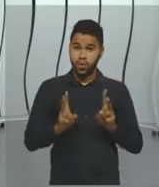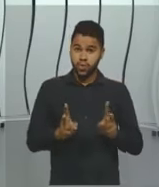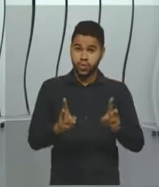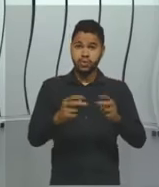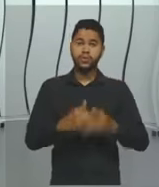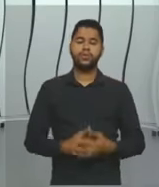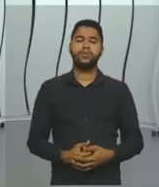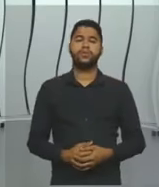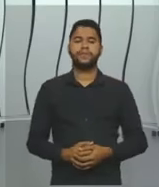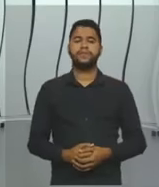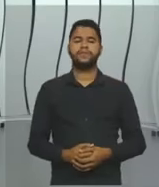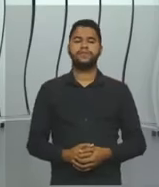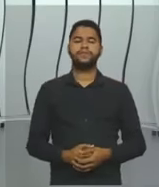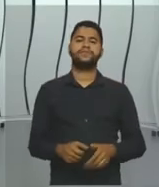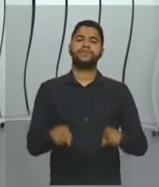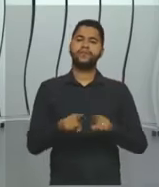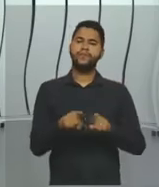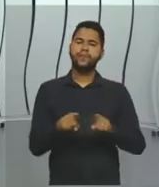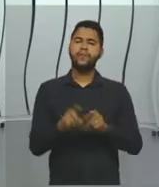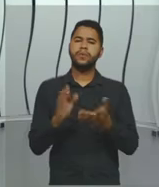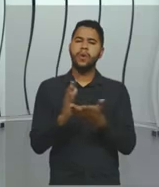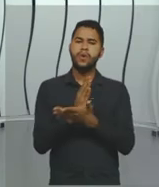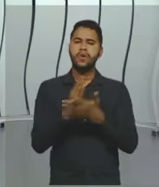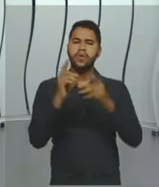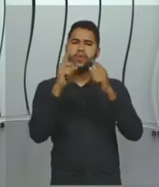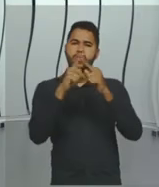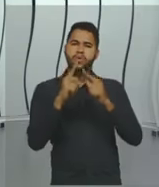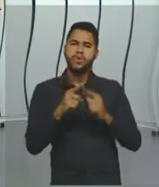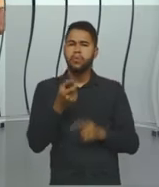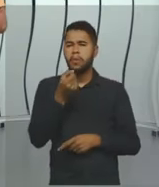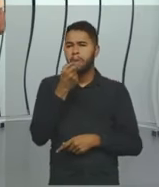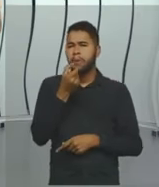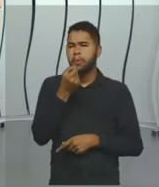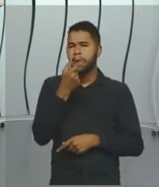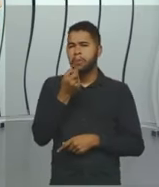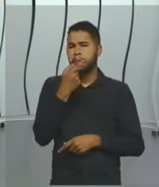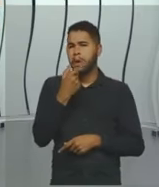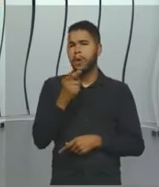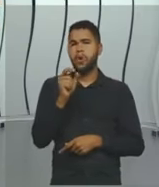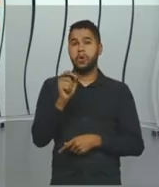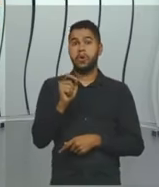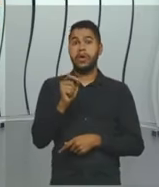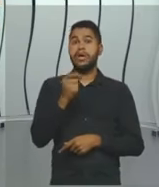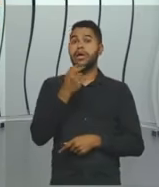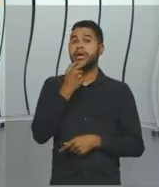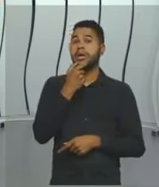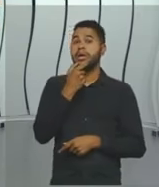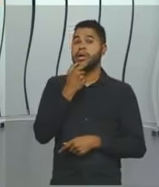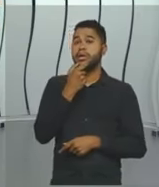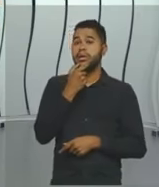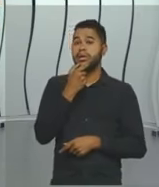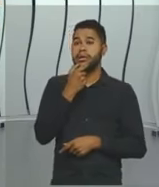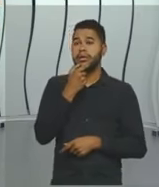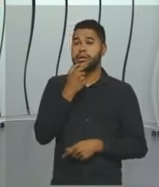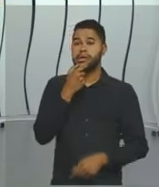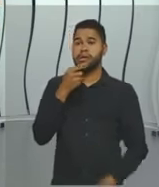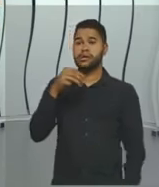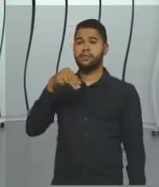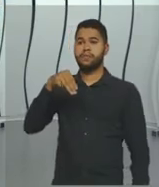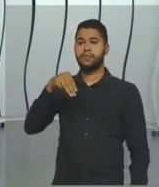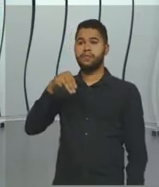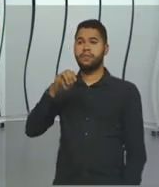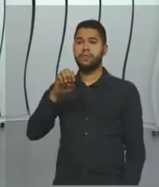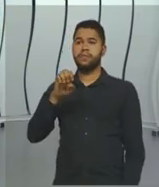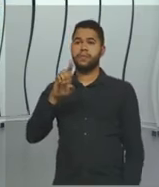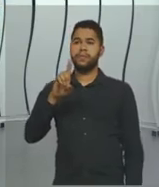aí, nós temos também alguns tipos de medicamentos. Medicamentos em inglês se diz medicines.